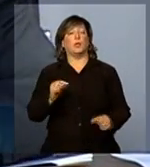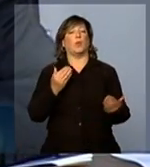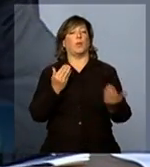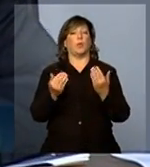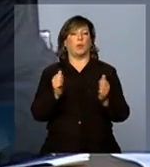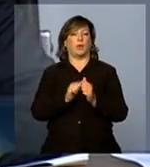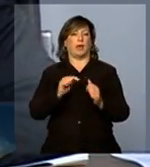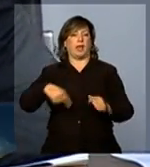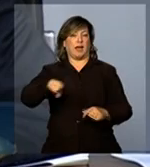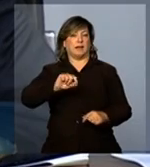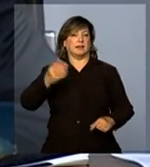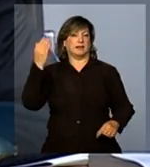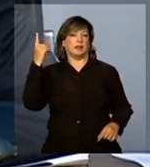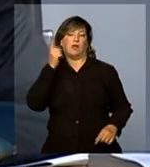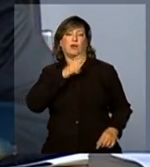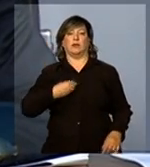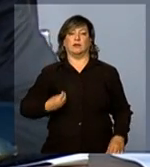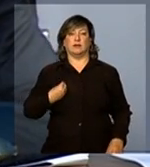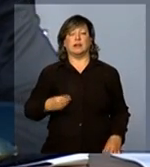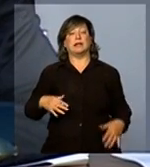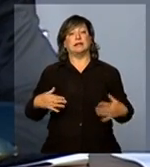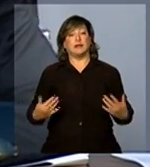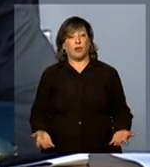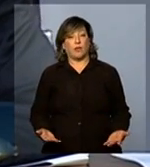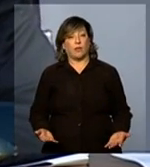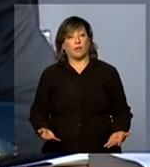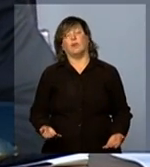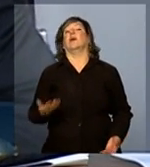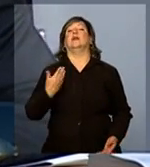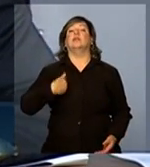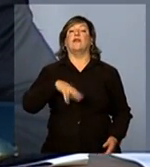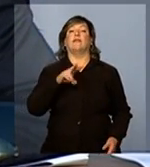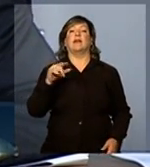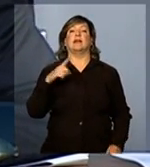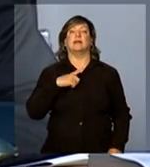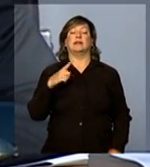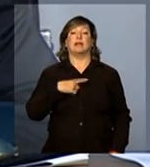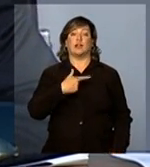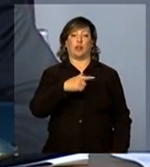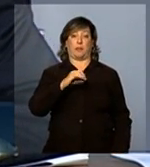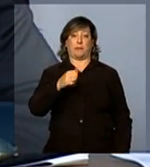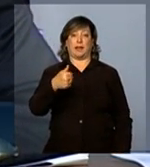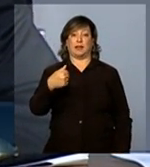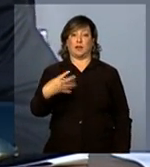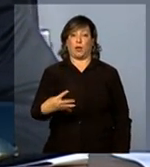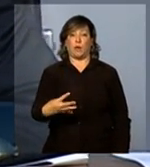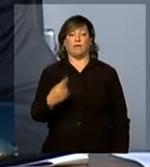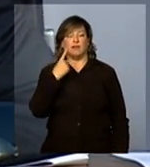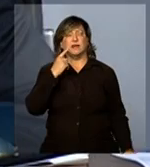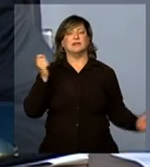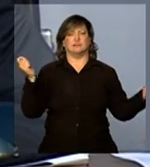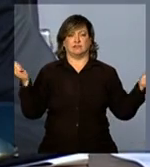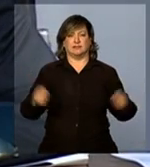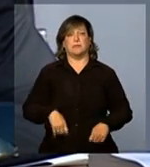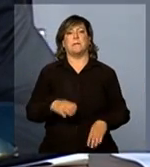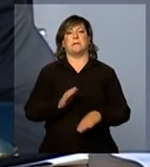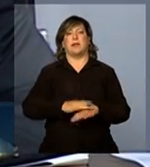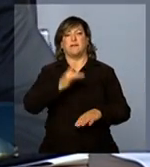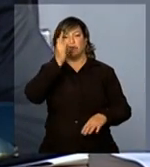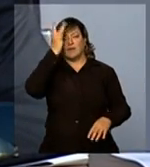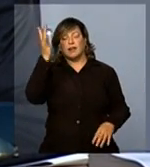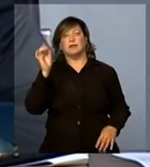que estavam ocorrendo. Então, nós teremos, em 2014, condições mais